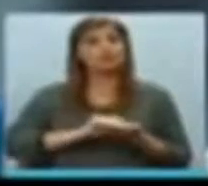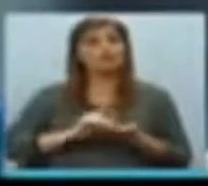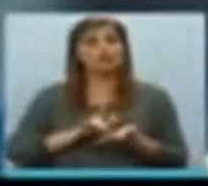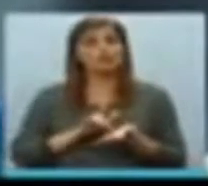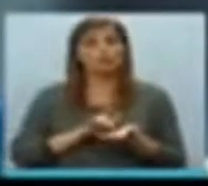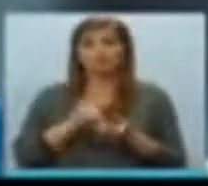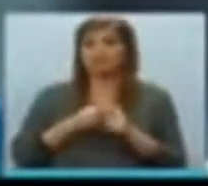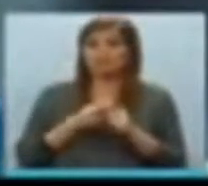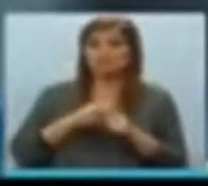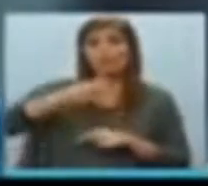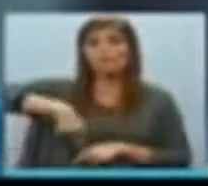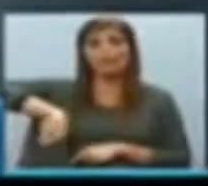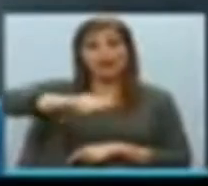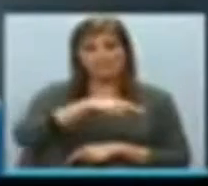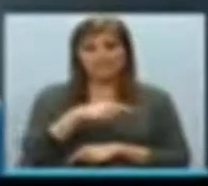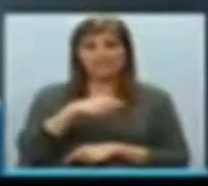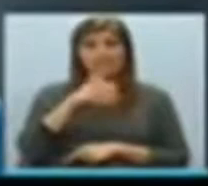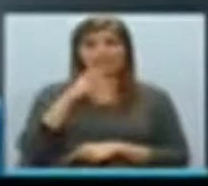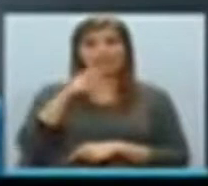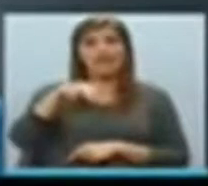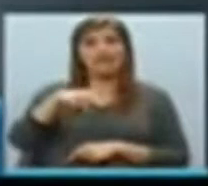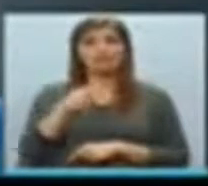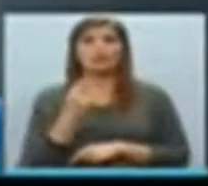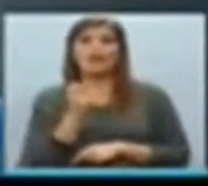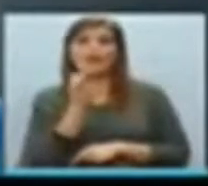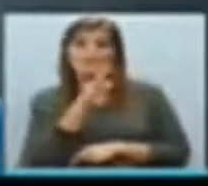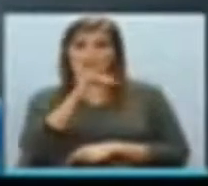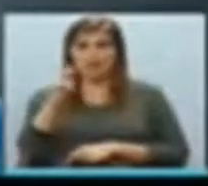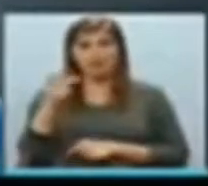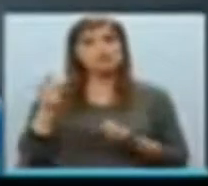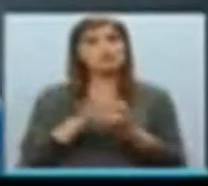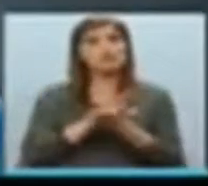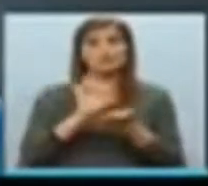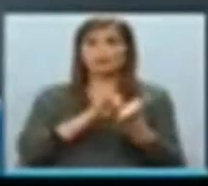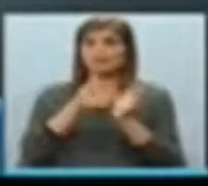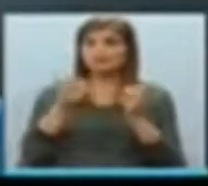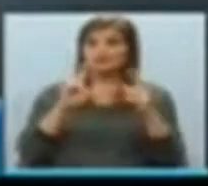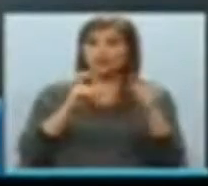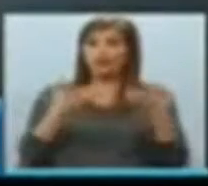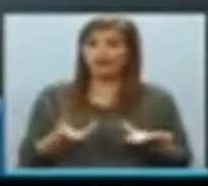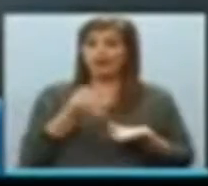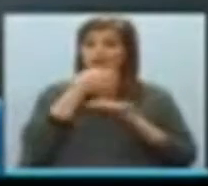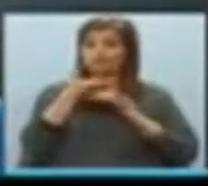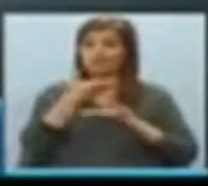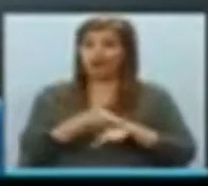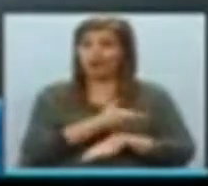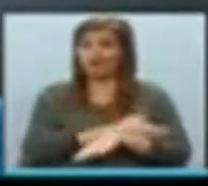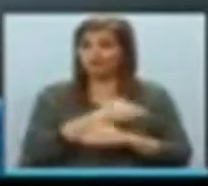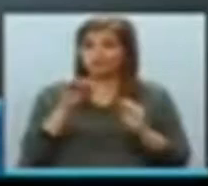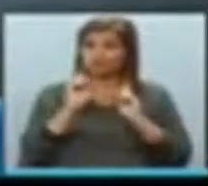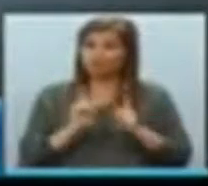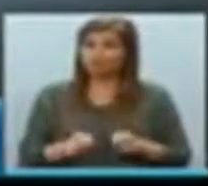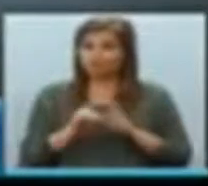entre a fpb noite luís bem vinda também jornalista no brasil é descobrir agora nesta conversa vamos o programa luiz é